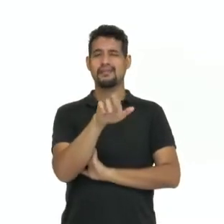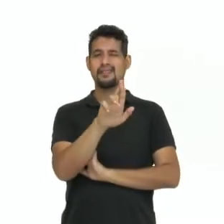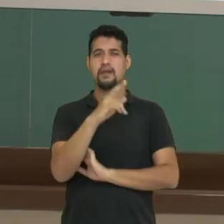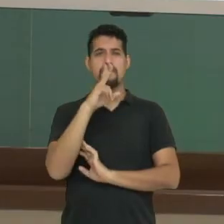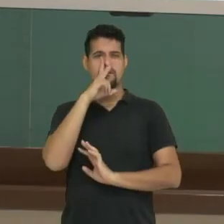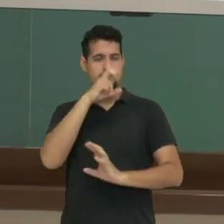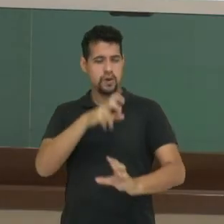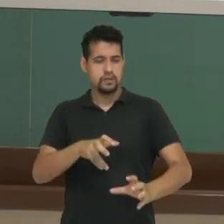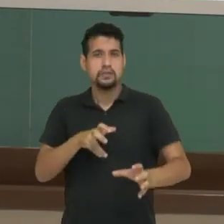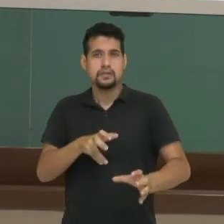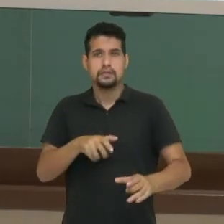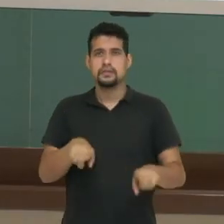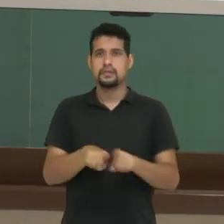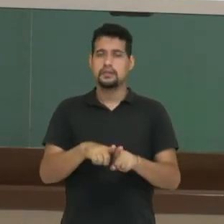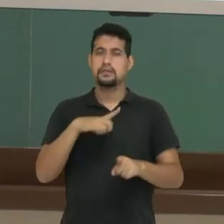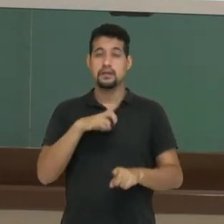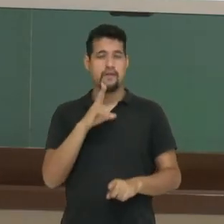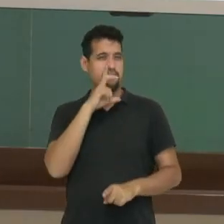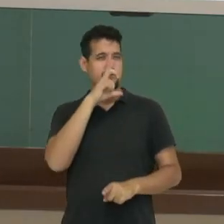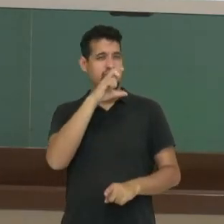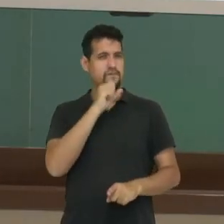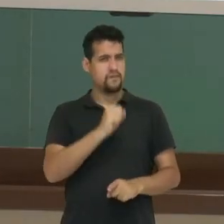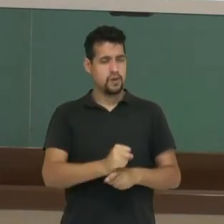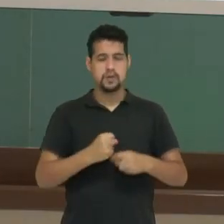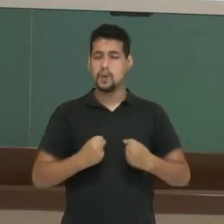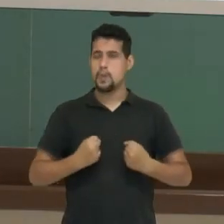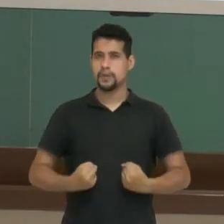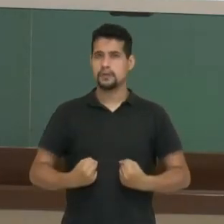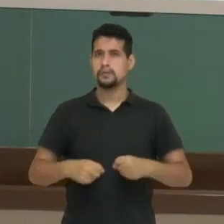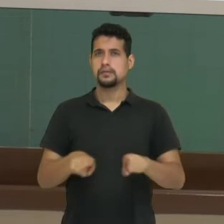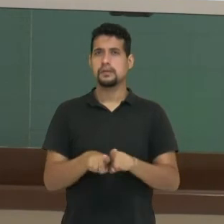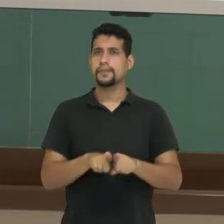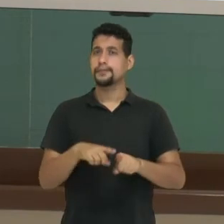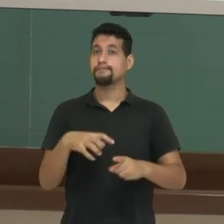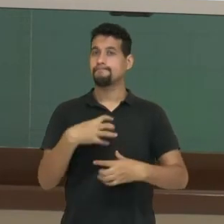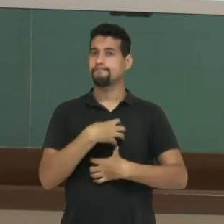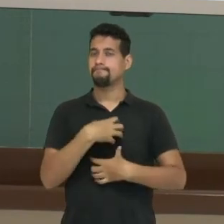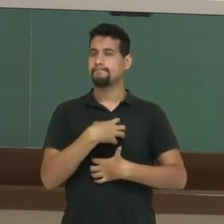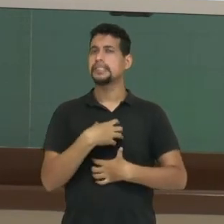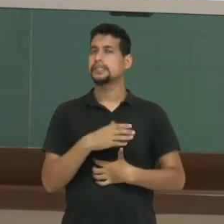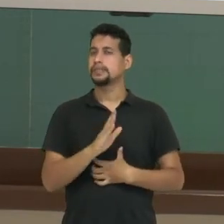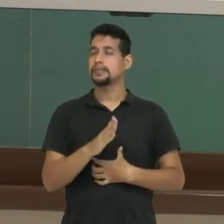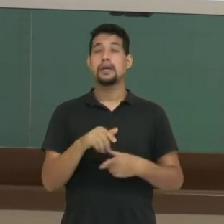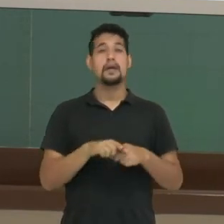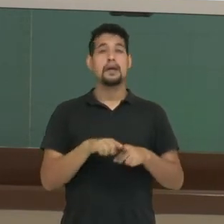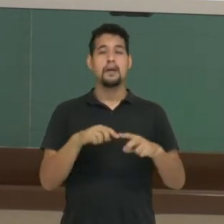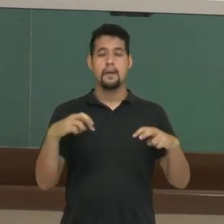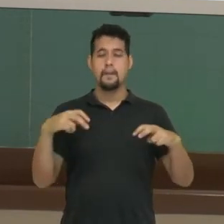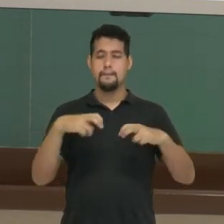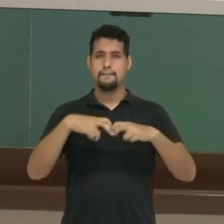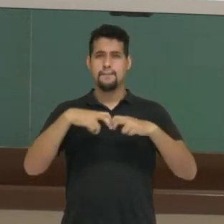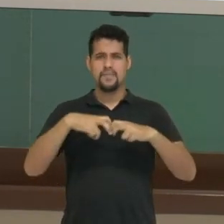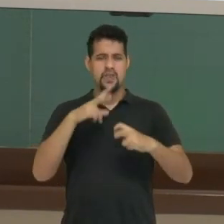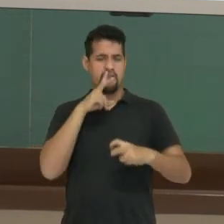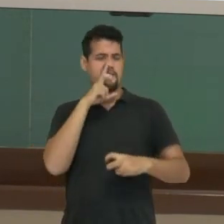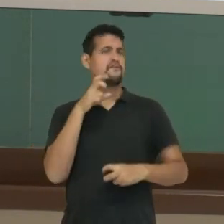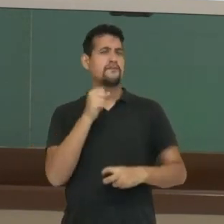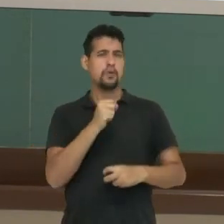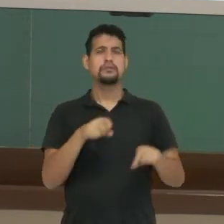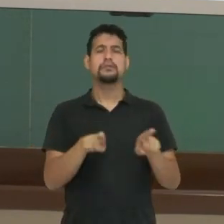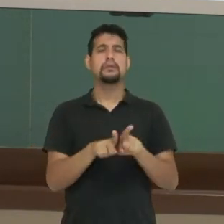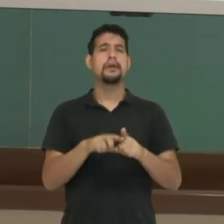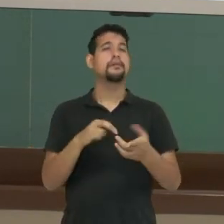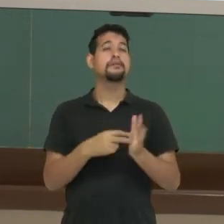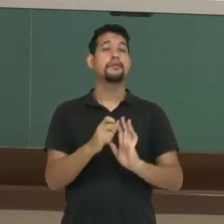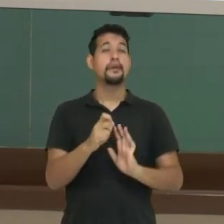adversário. Então, com a força do seu próprio peso, mantendo as suas pernas firmes, né,